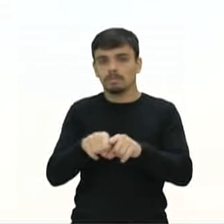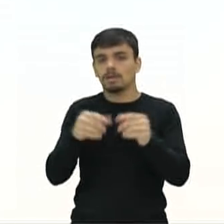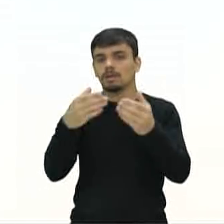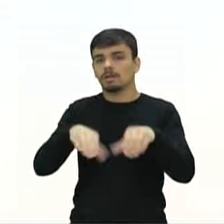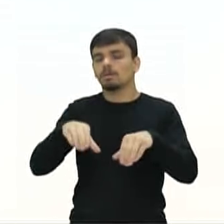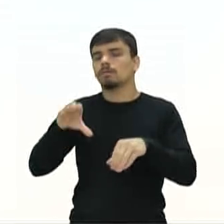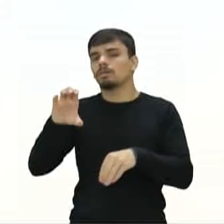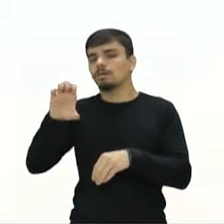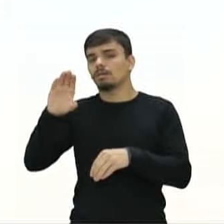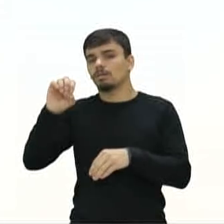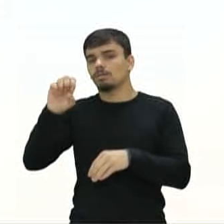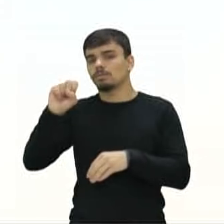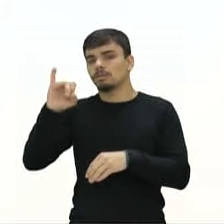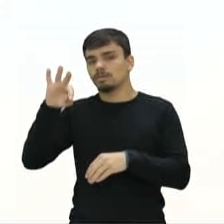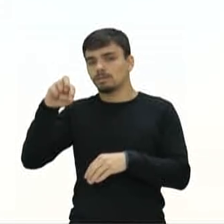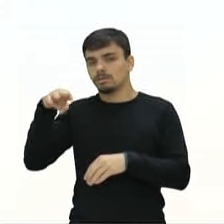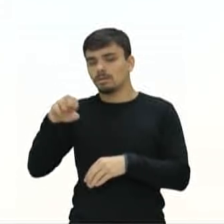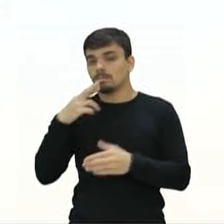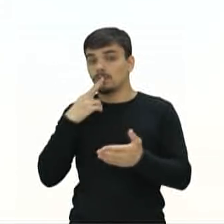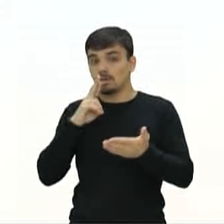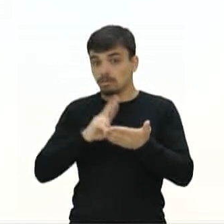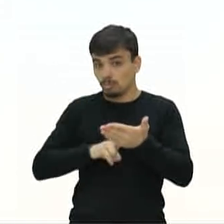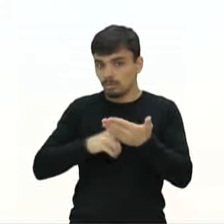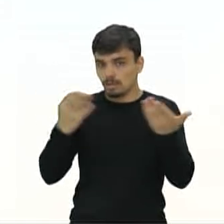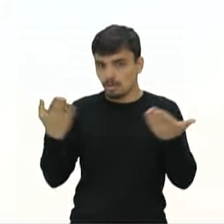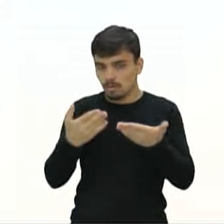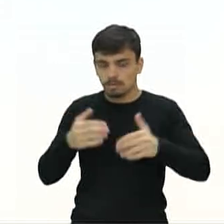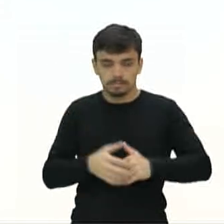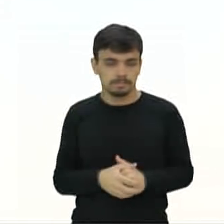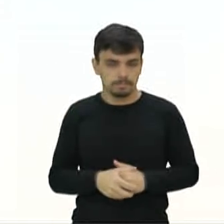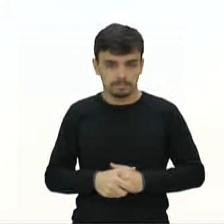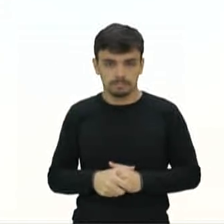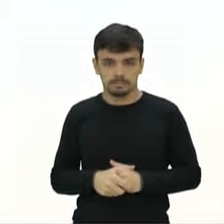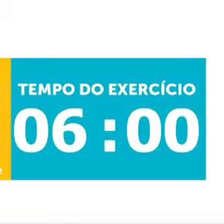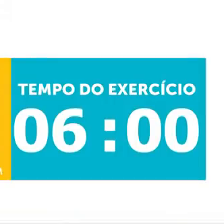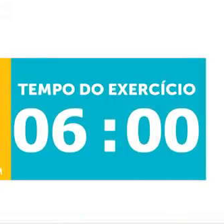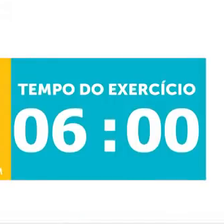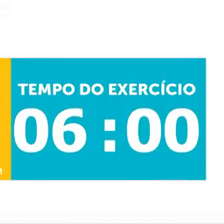ecossistema. Letra A, letra B ou letra C? Essa eu sei que você sabe. Vai lá!